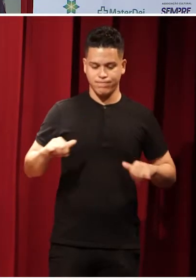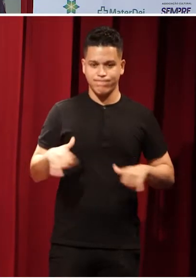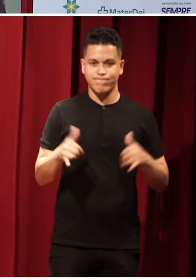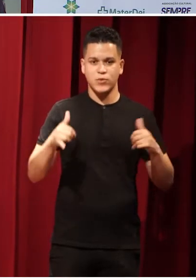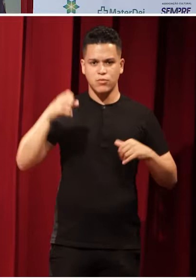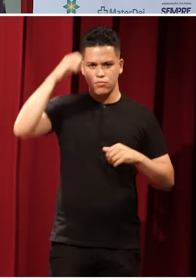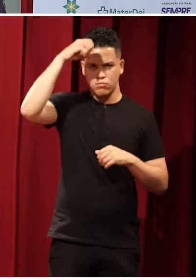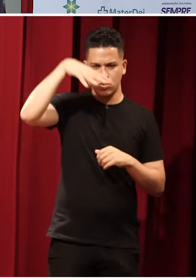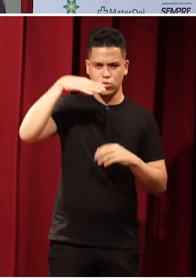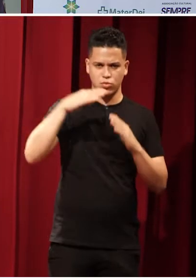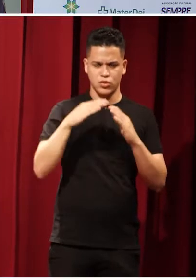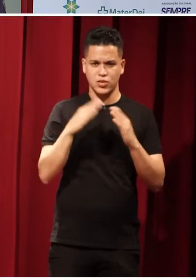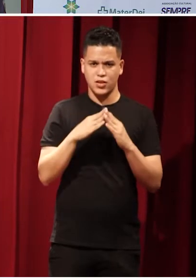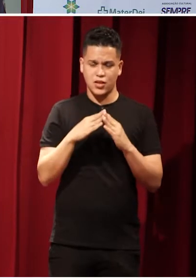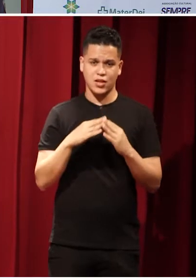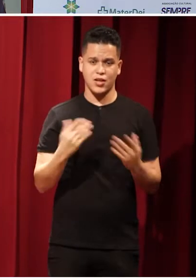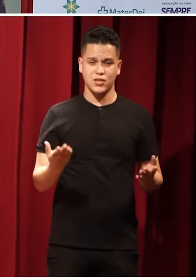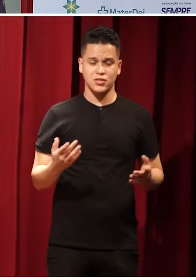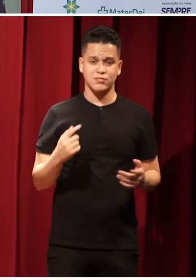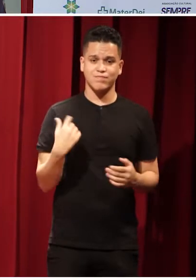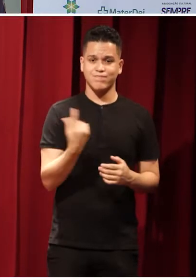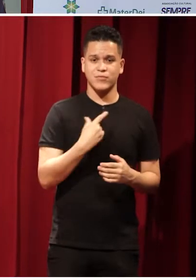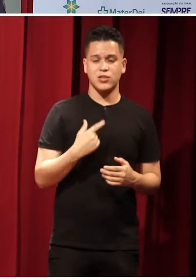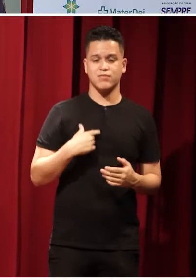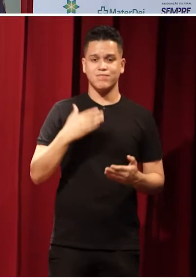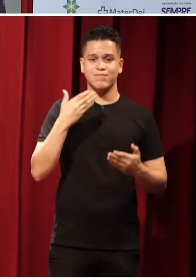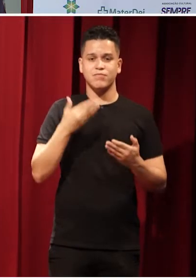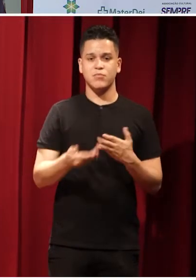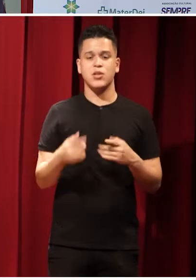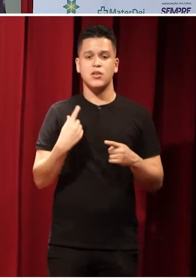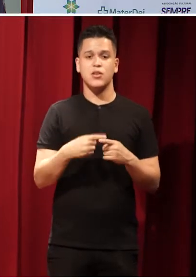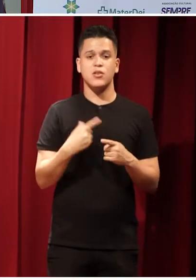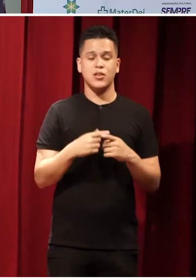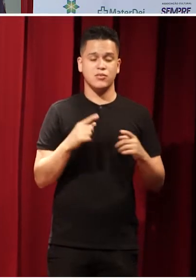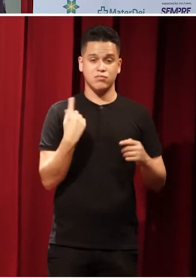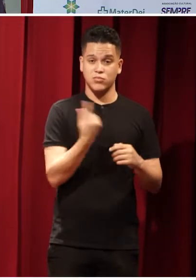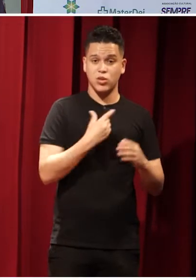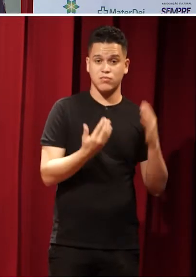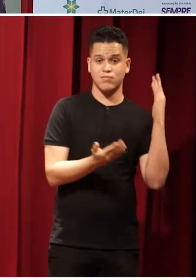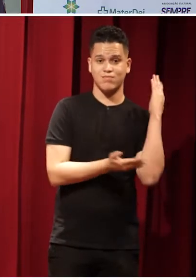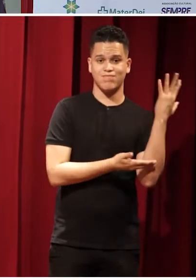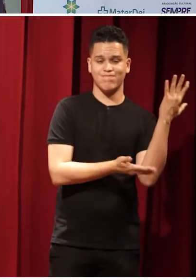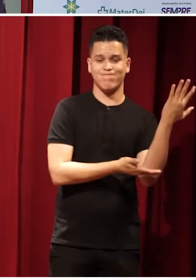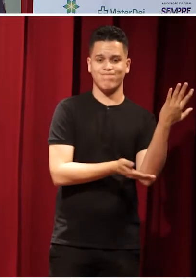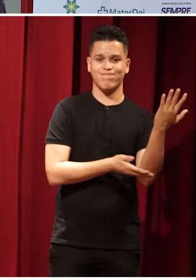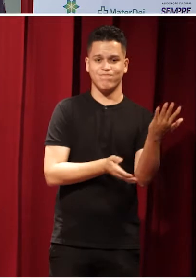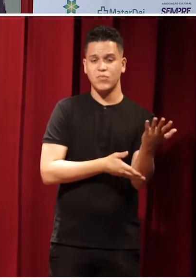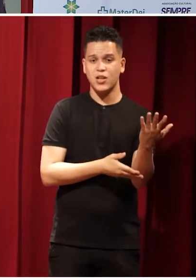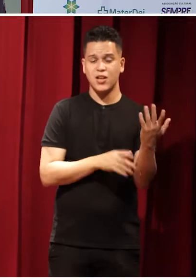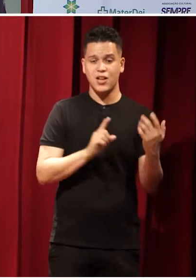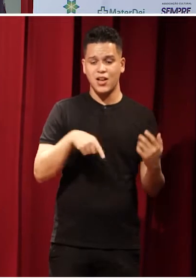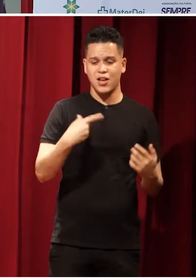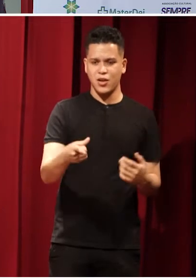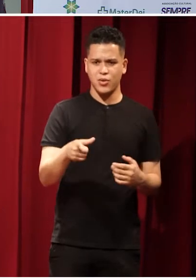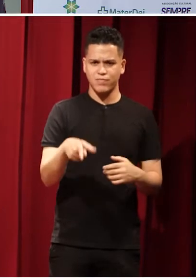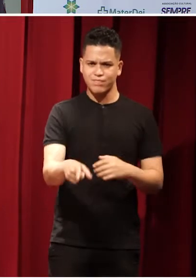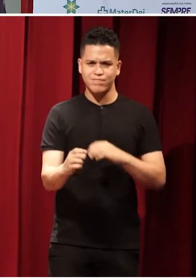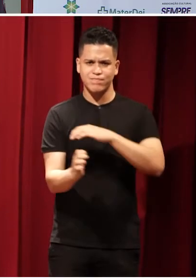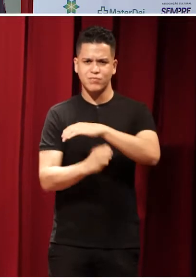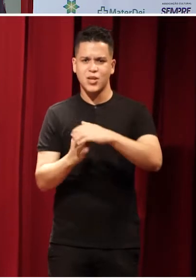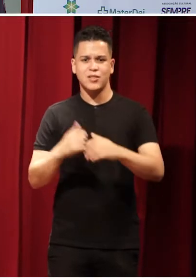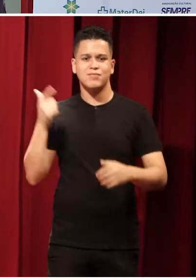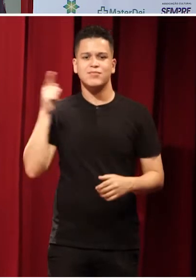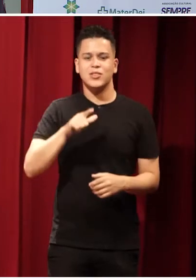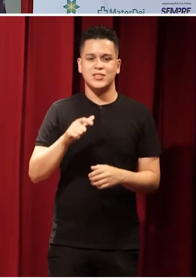elétrica derivar de fontes não dependentes da emissão de gases de efeito estufa, ao contrário do que acontece nos